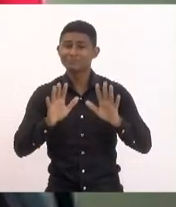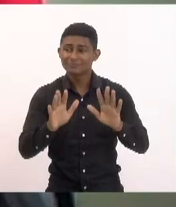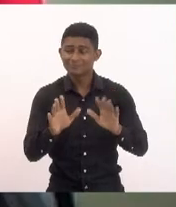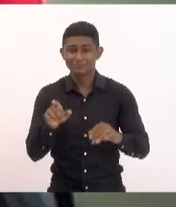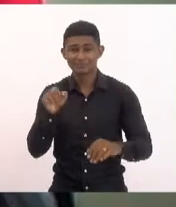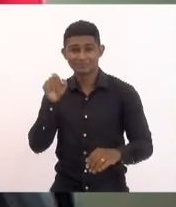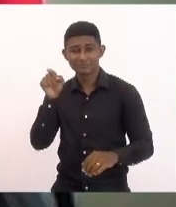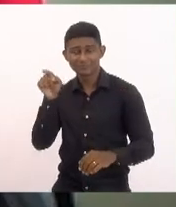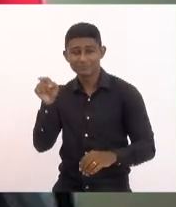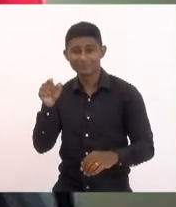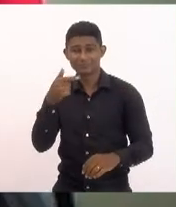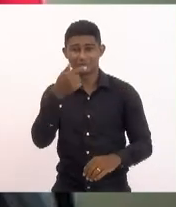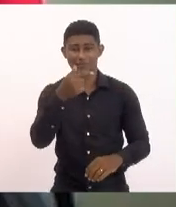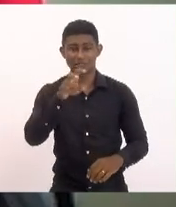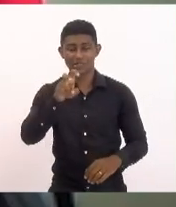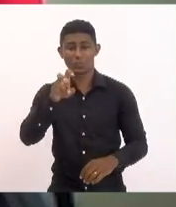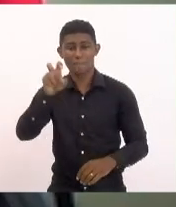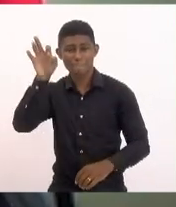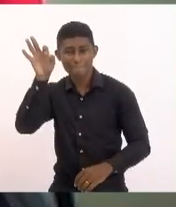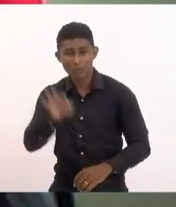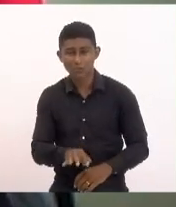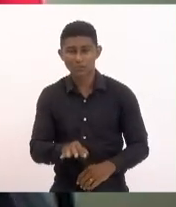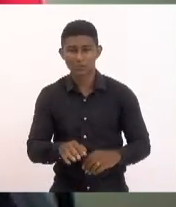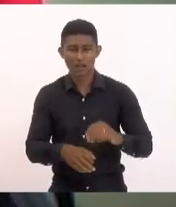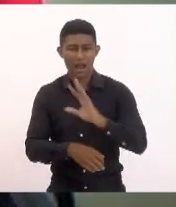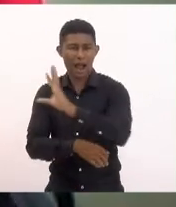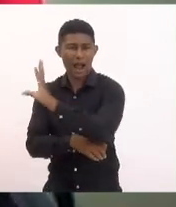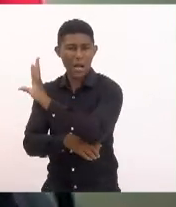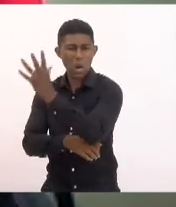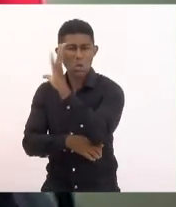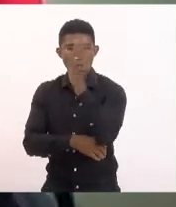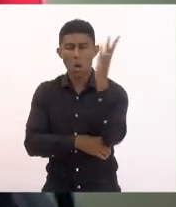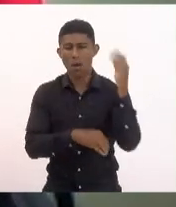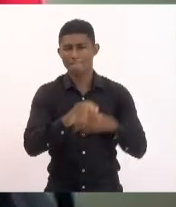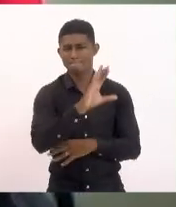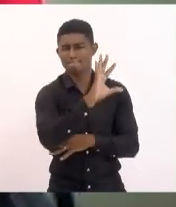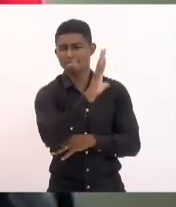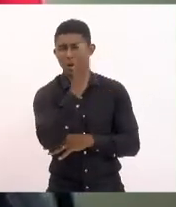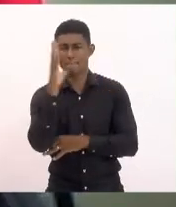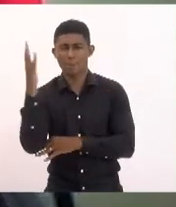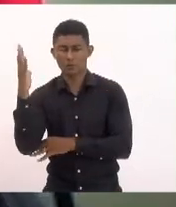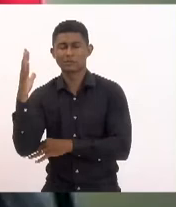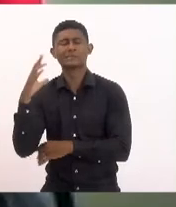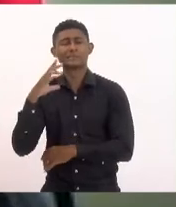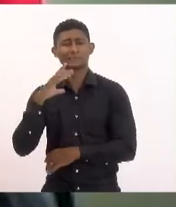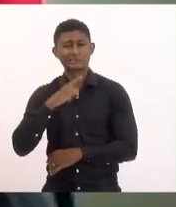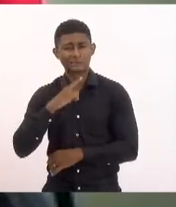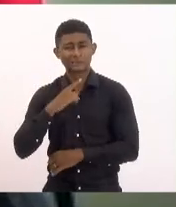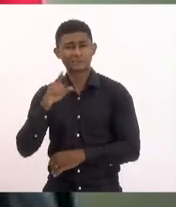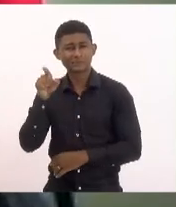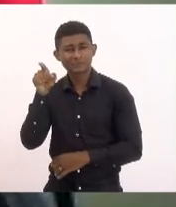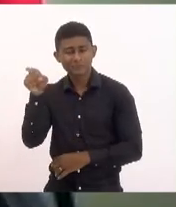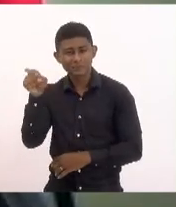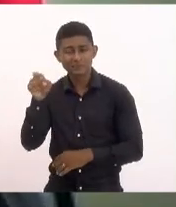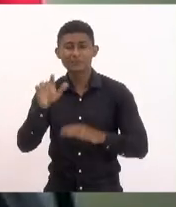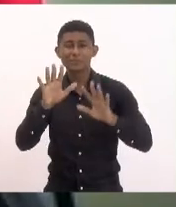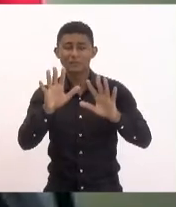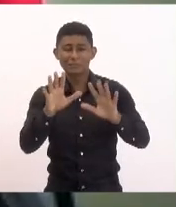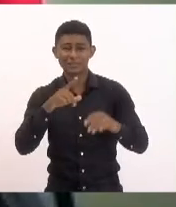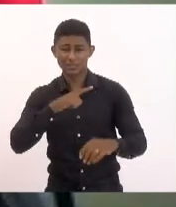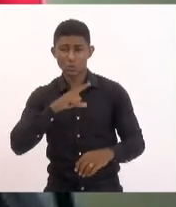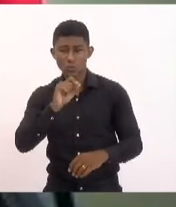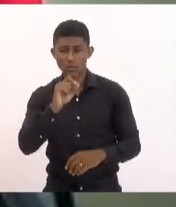75% da reserva natural do Congo, o país detém uma reserva mundial do coltan. O